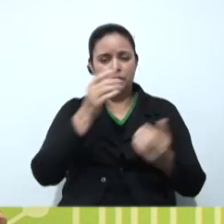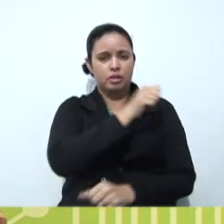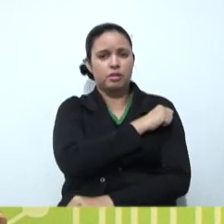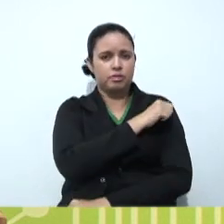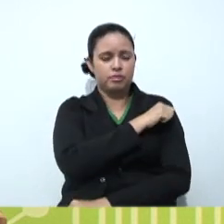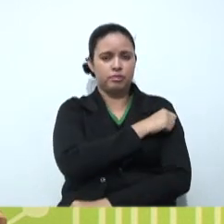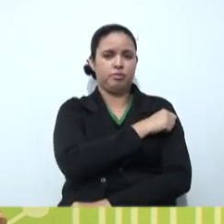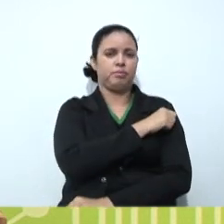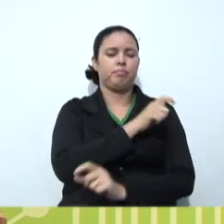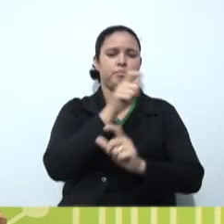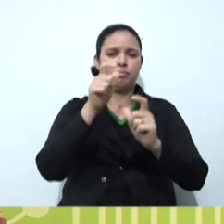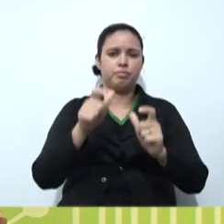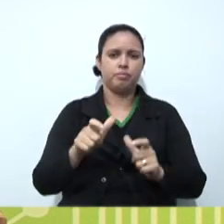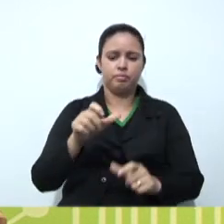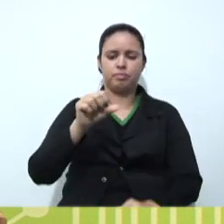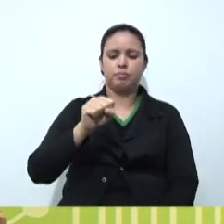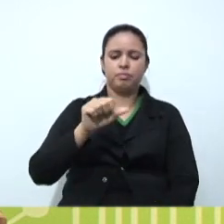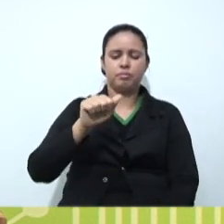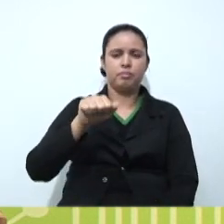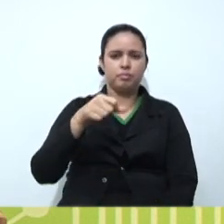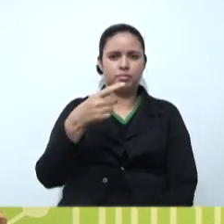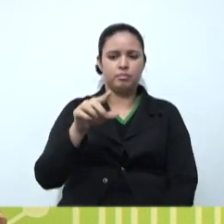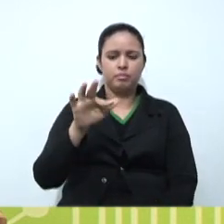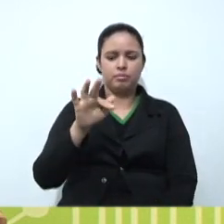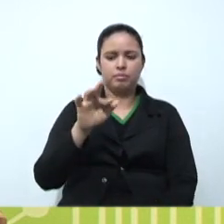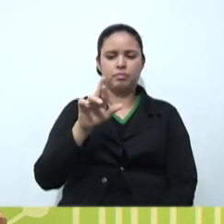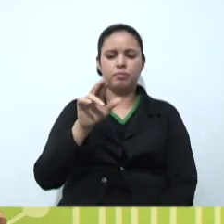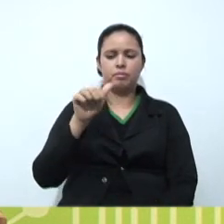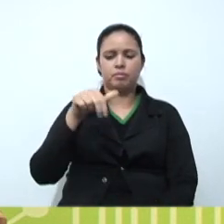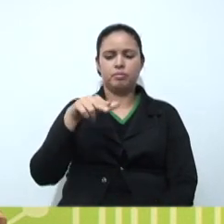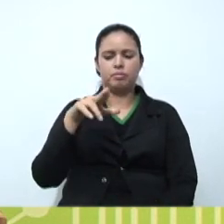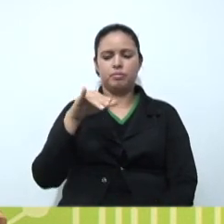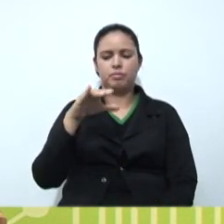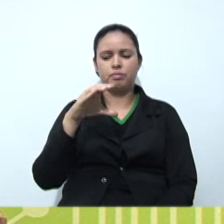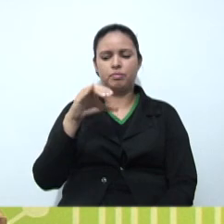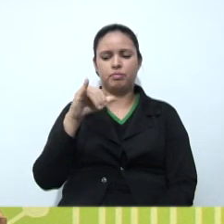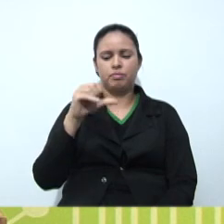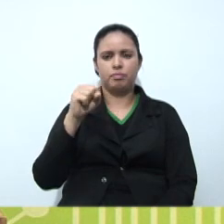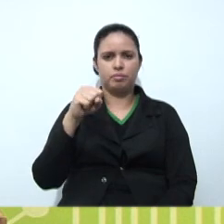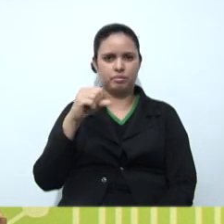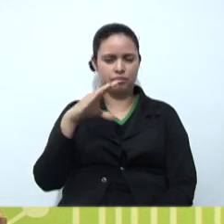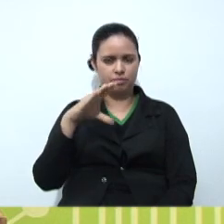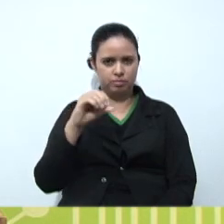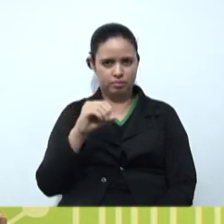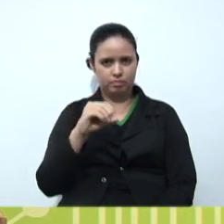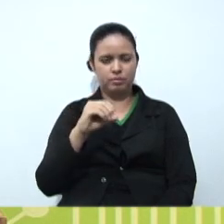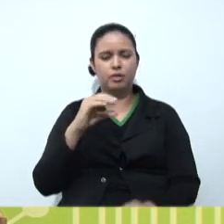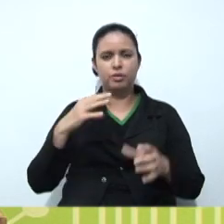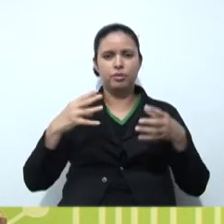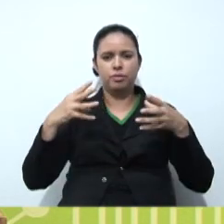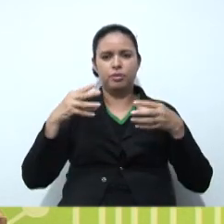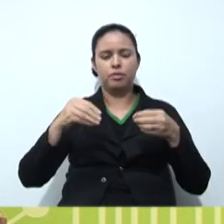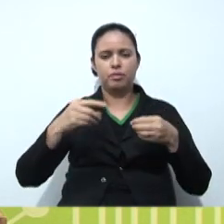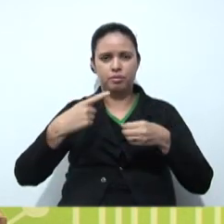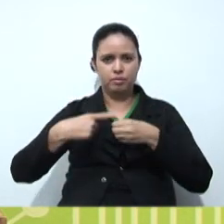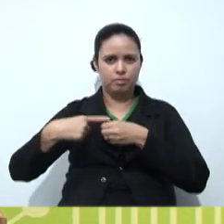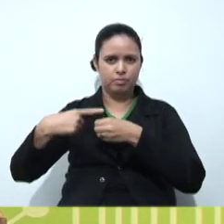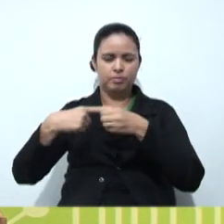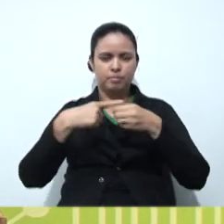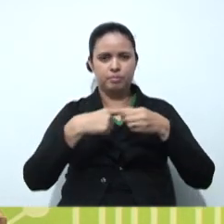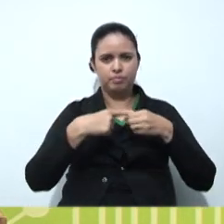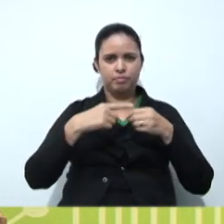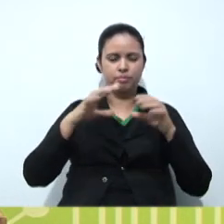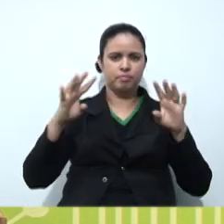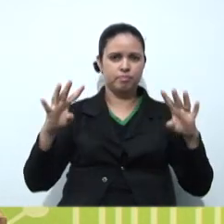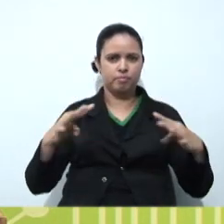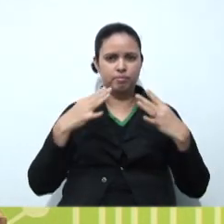do Guaporé, de Theobroma, lá de Costa Marques, de Ariquemes, de Paraná, todos esses municípios que estão